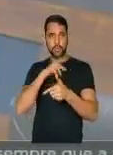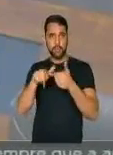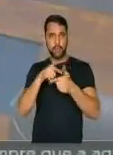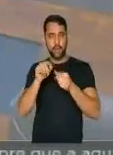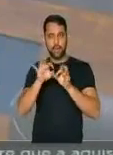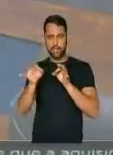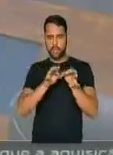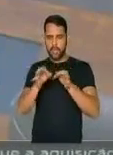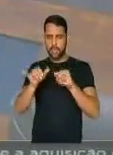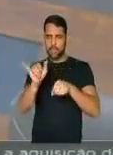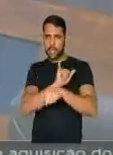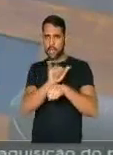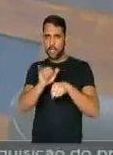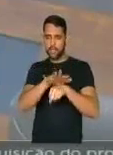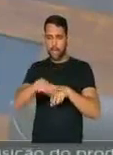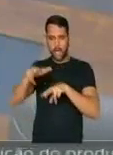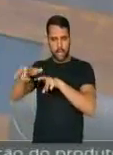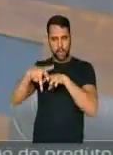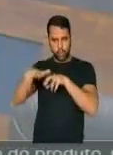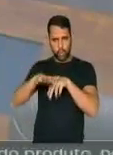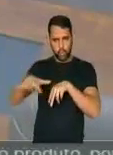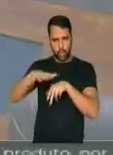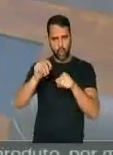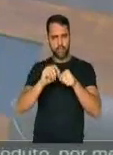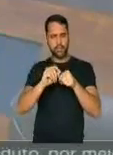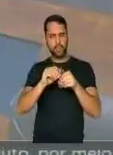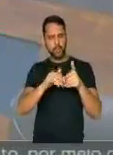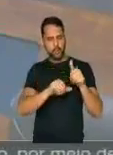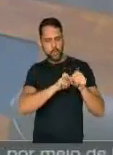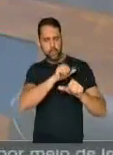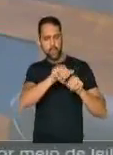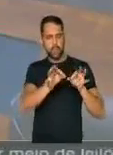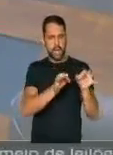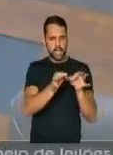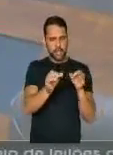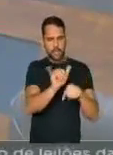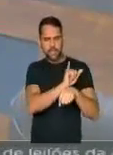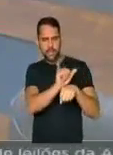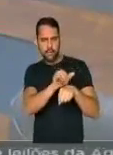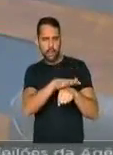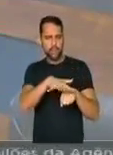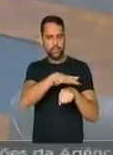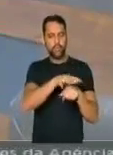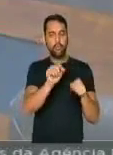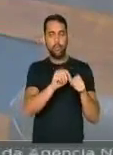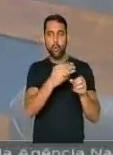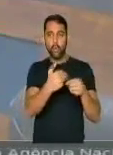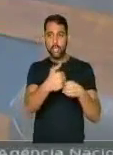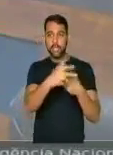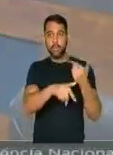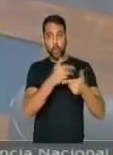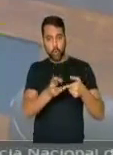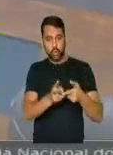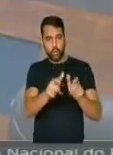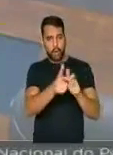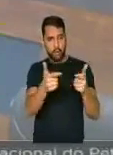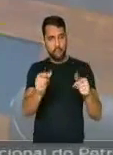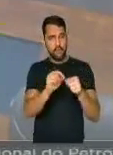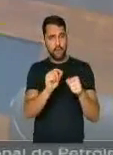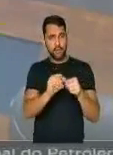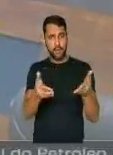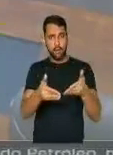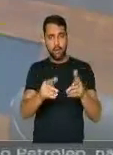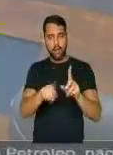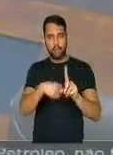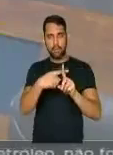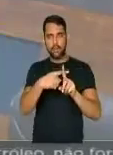um planejamento estratégico da Agricultura depois no Passo seguinte um planejamento estratégico para aquele município vai realizar